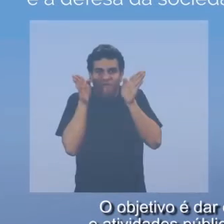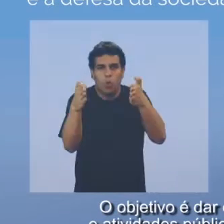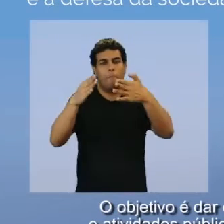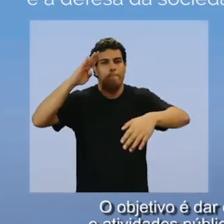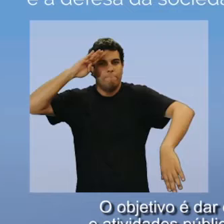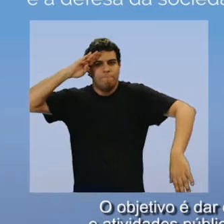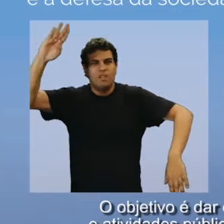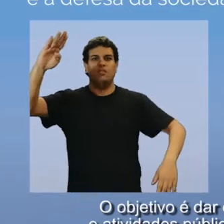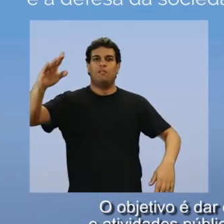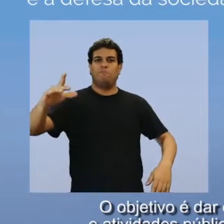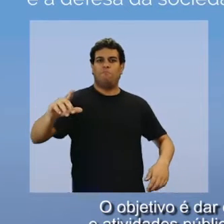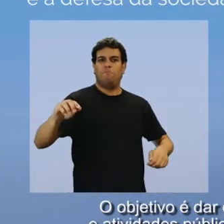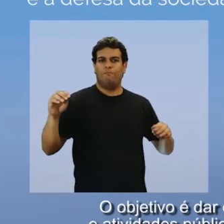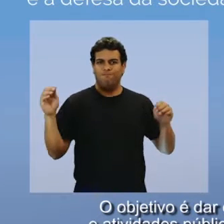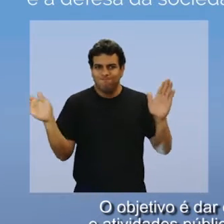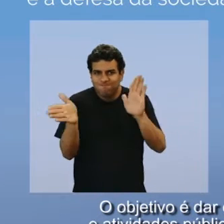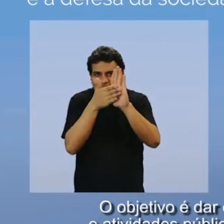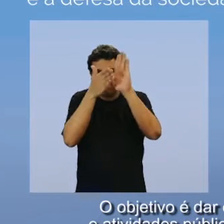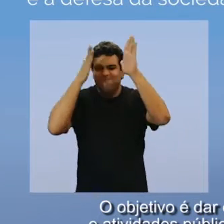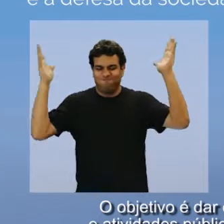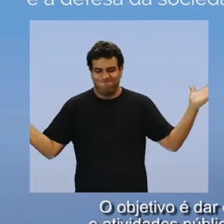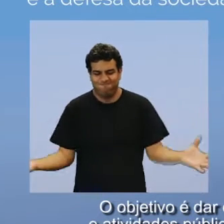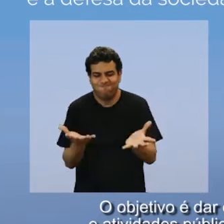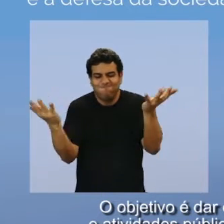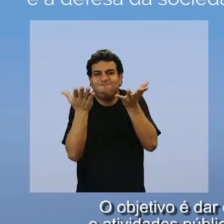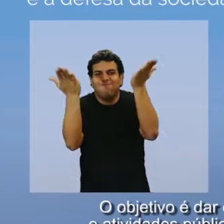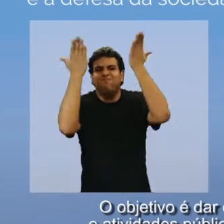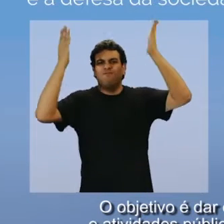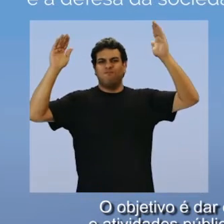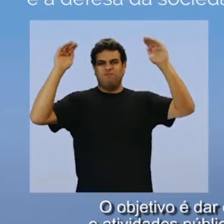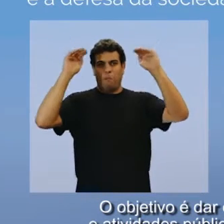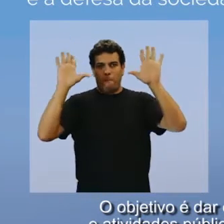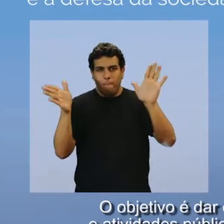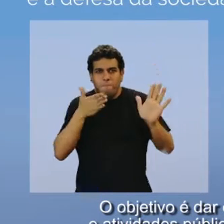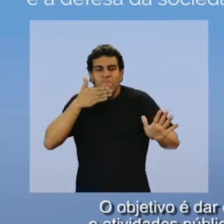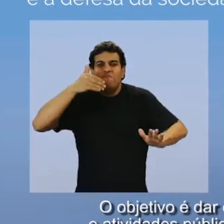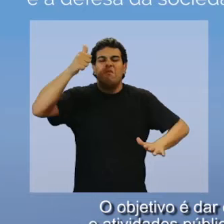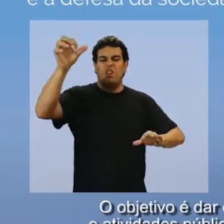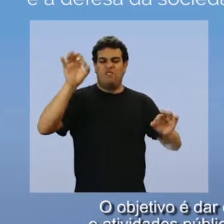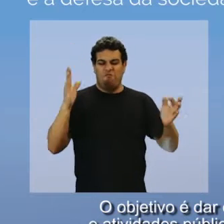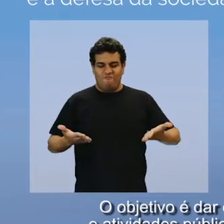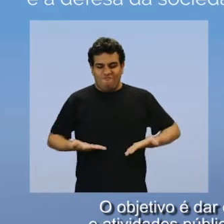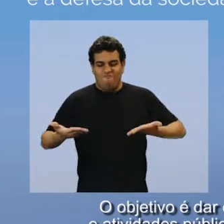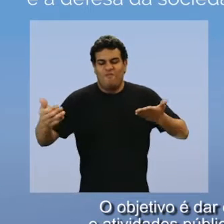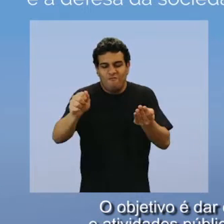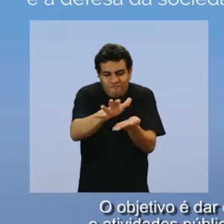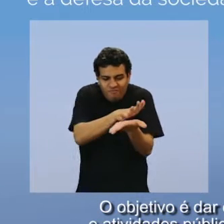O objetivo é dar efetividade, manter e aprimorar um padrão de excelência nos serviços e atividades